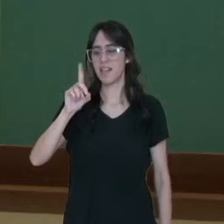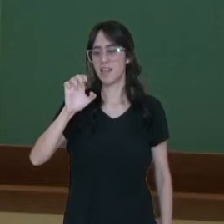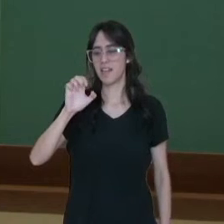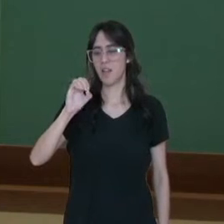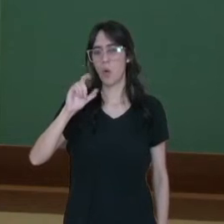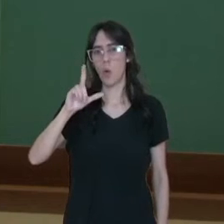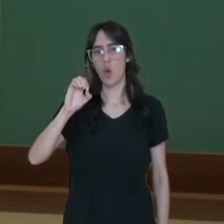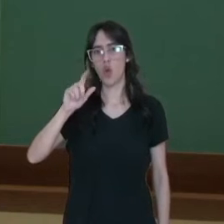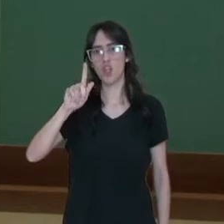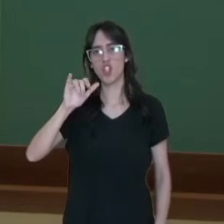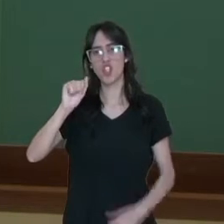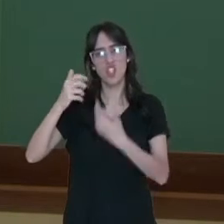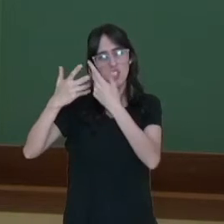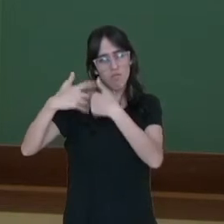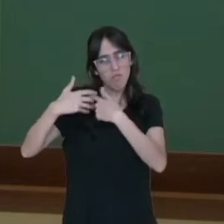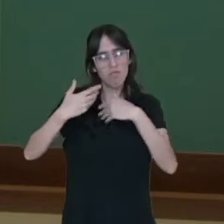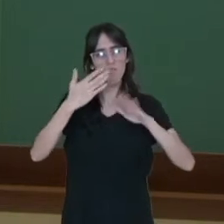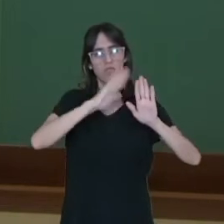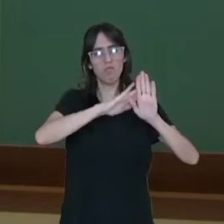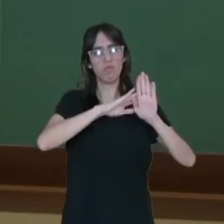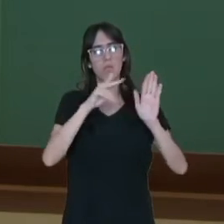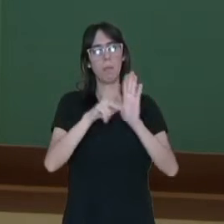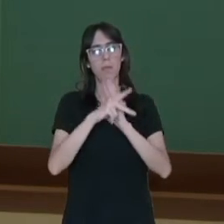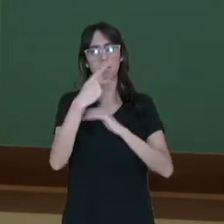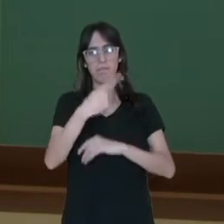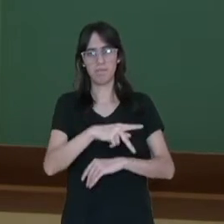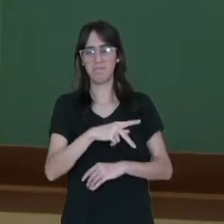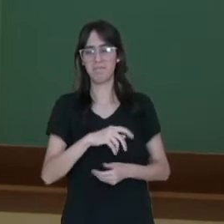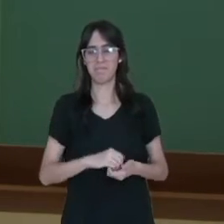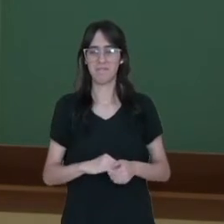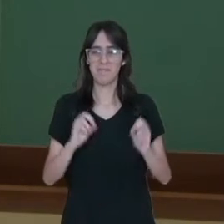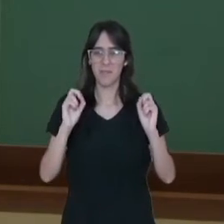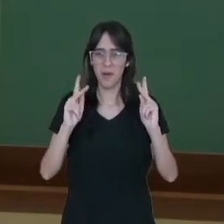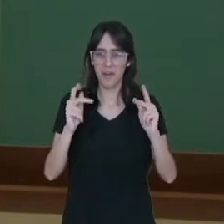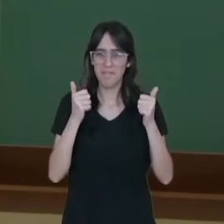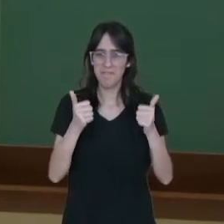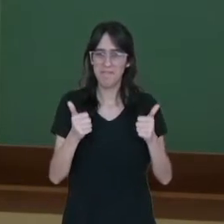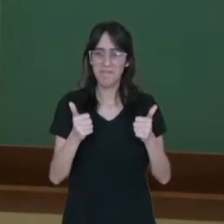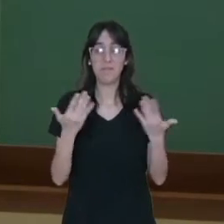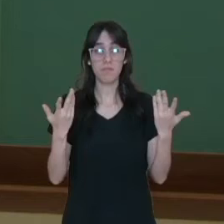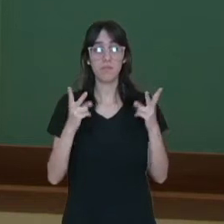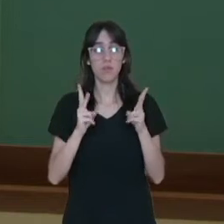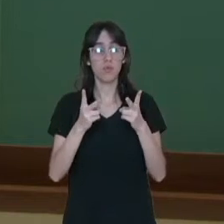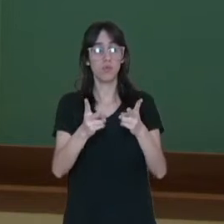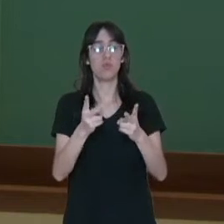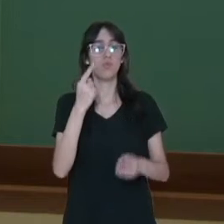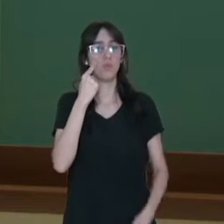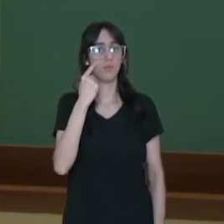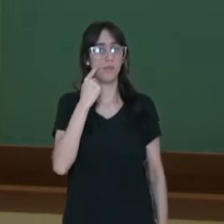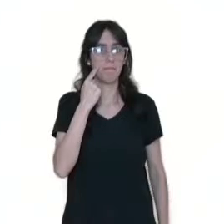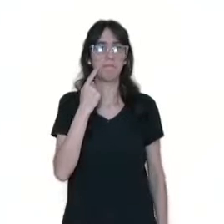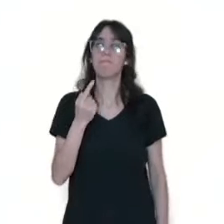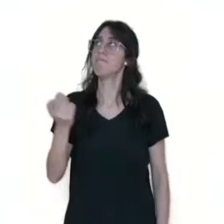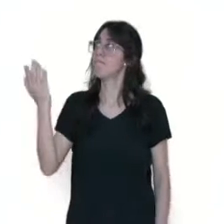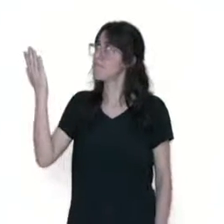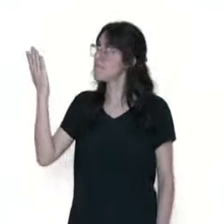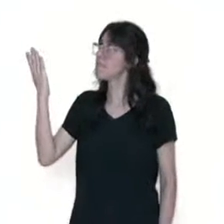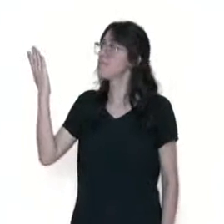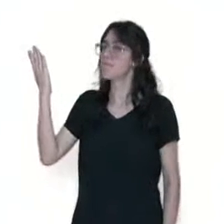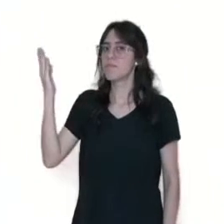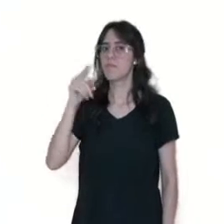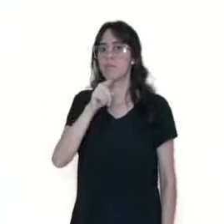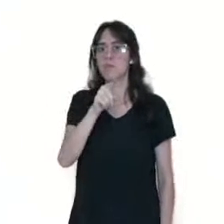disso? Estados Unidos e União Soviética, influência sobre o mundo. Muito bem, criança. Continuando então, você já ouviu falar